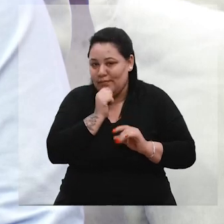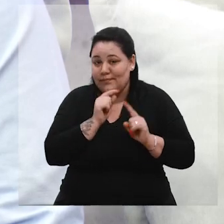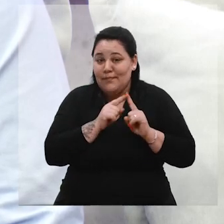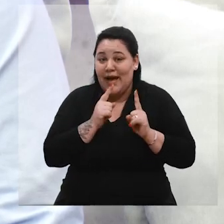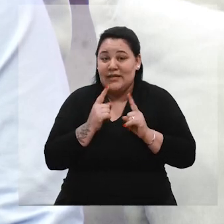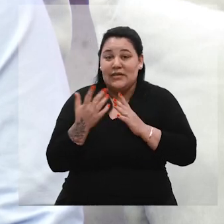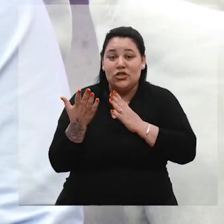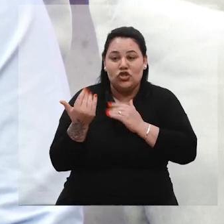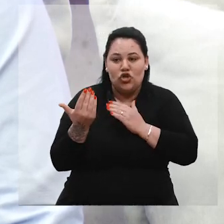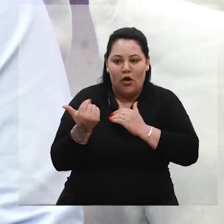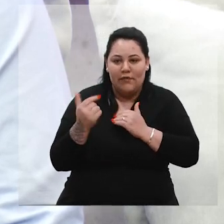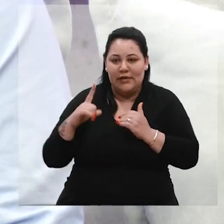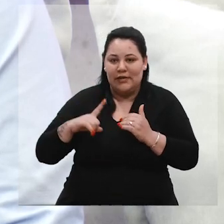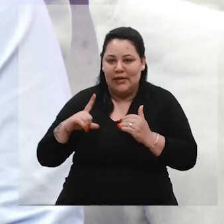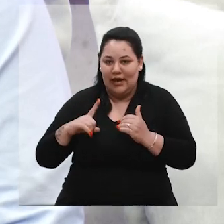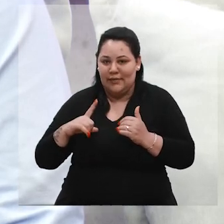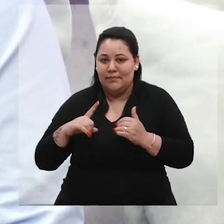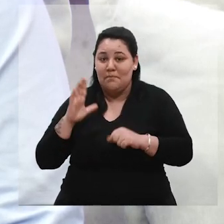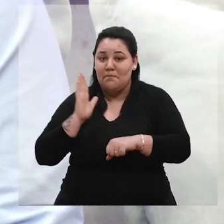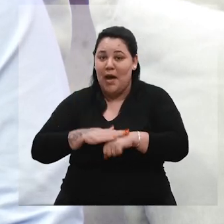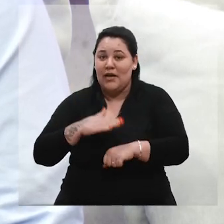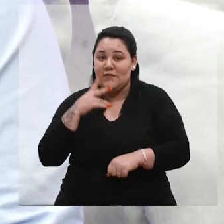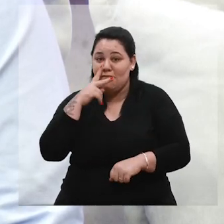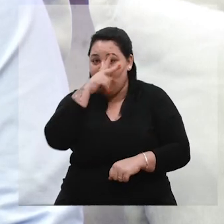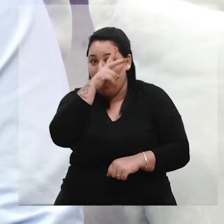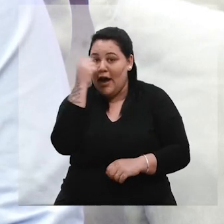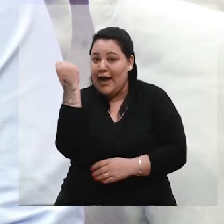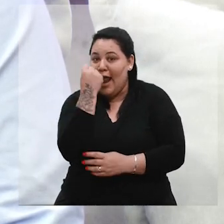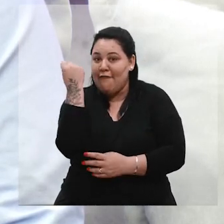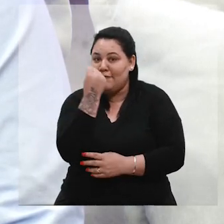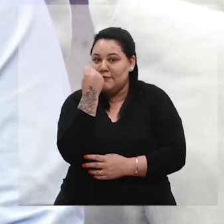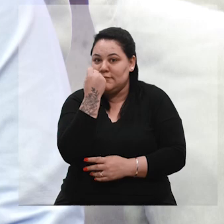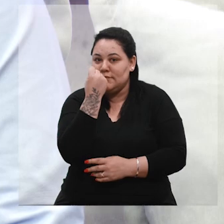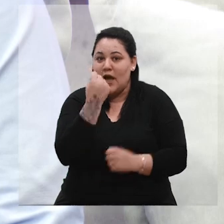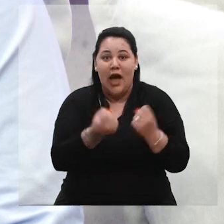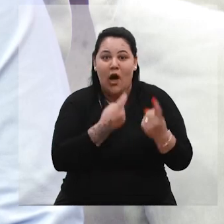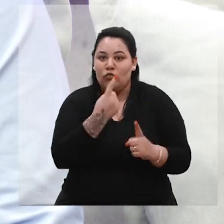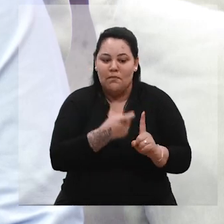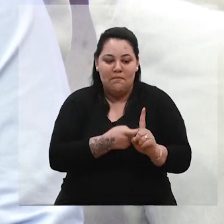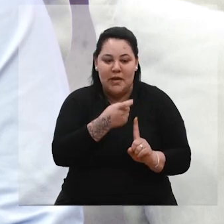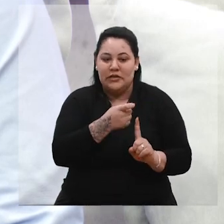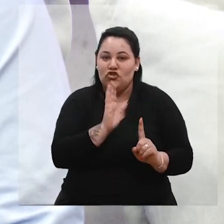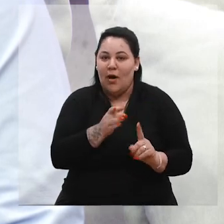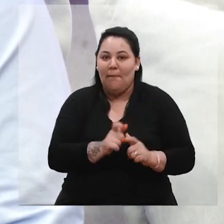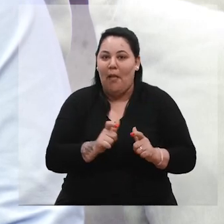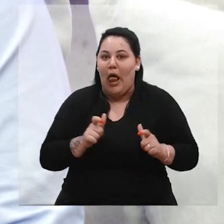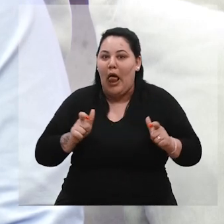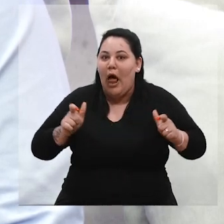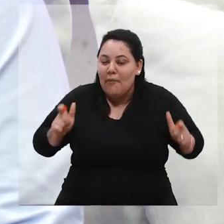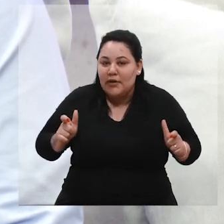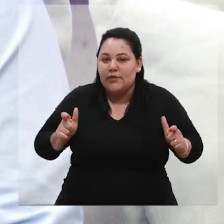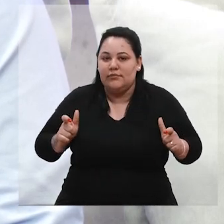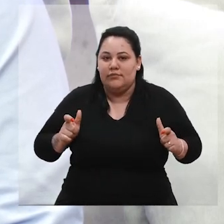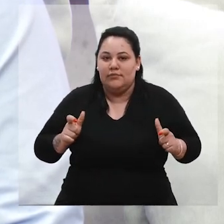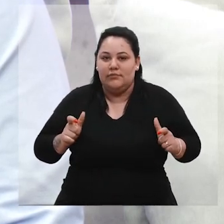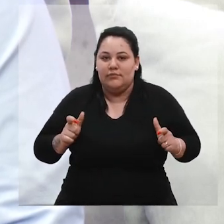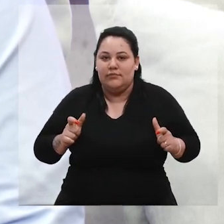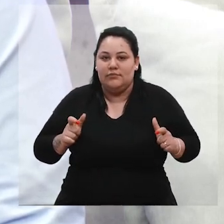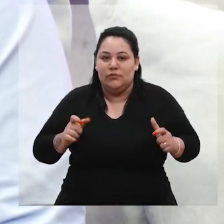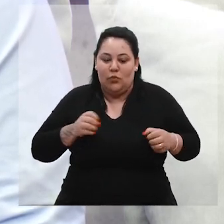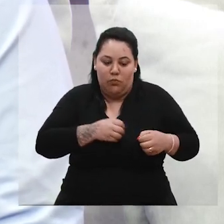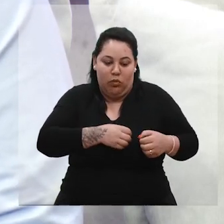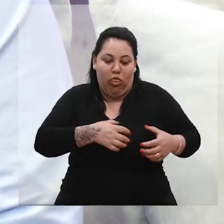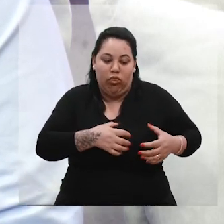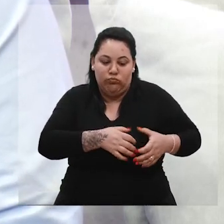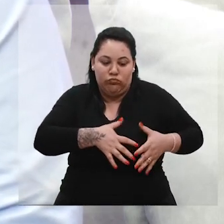a gente tem um perfil de tumores mais agressivos. Então, em questão de meses, ele já evolui. Então, a gente não pode perder esse